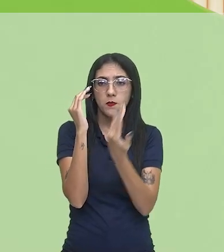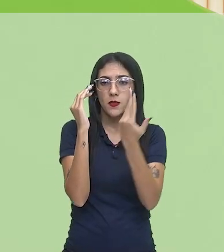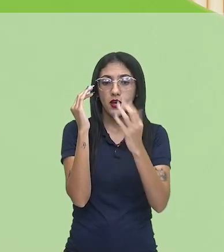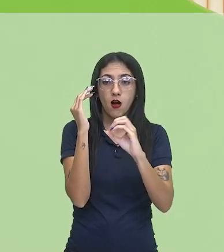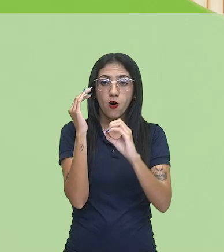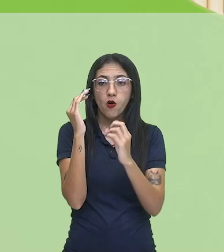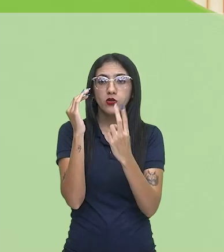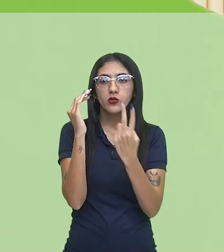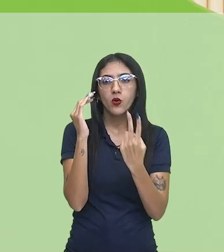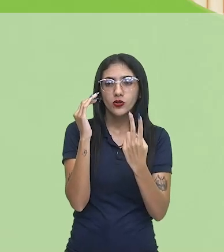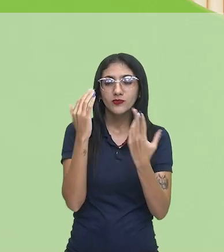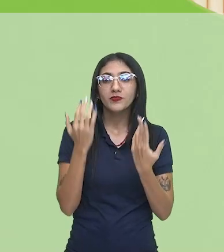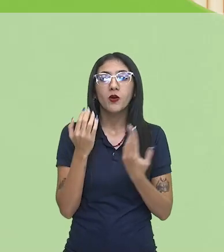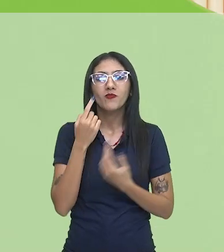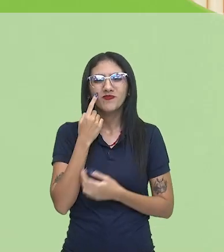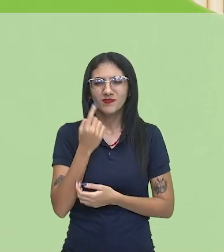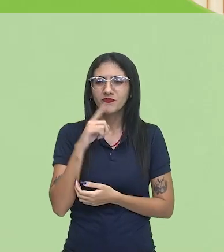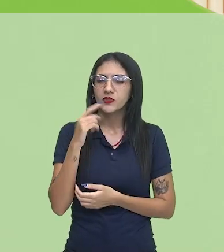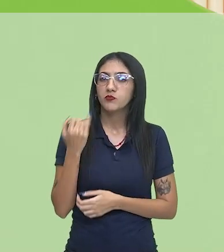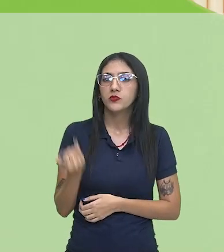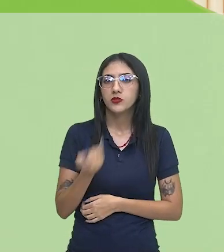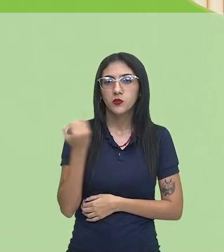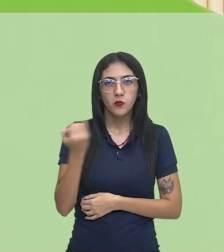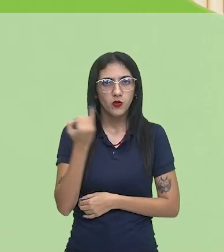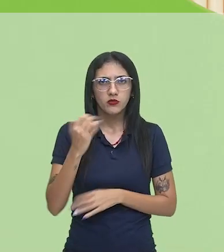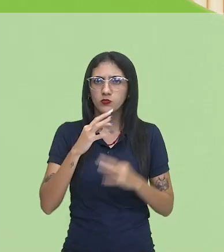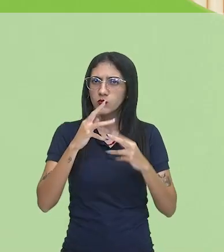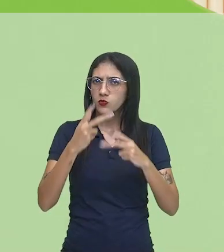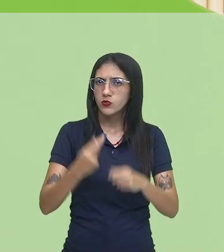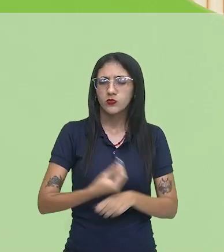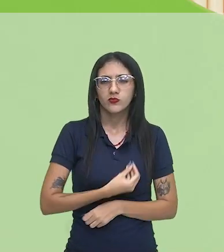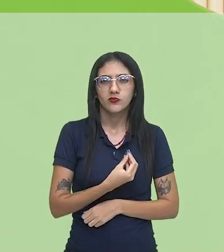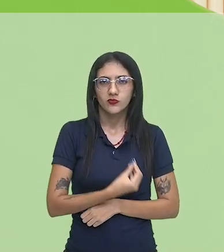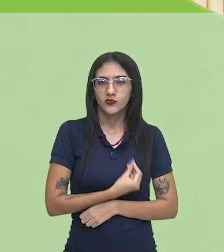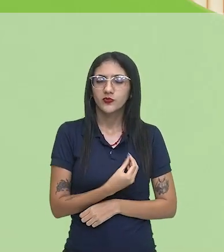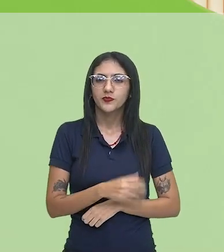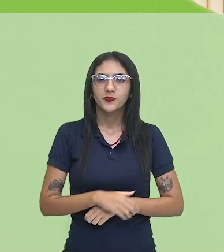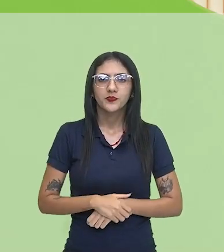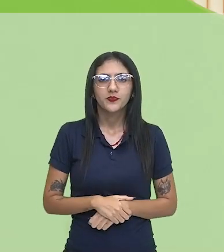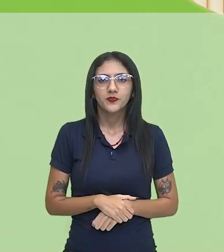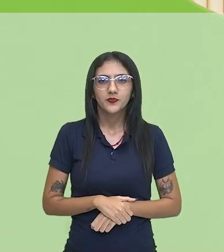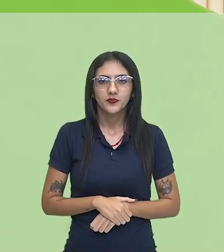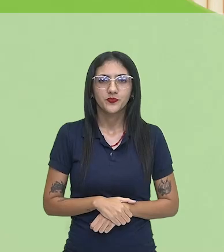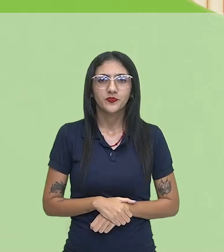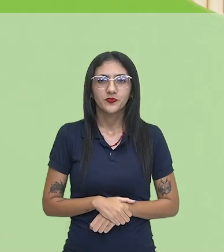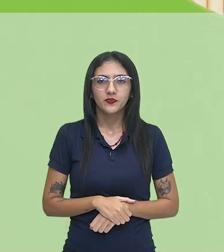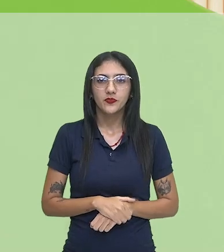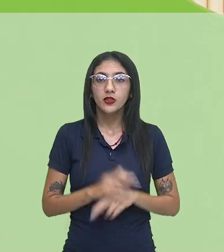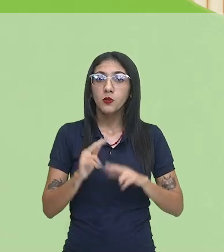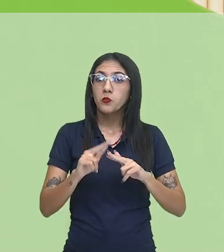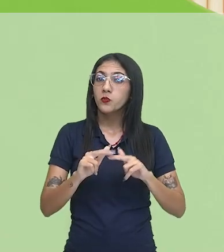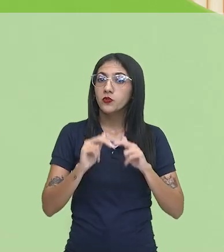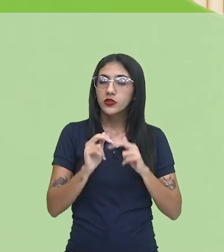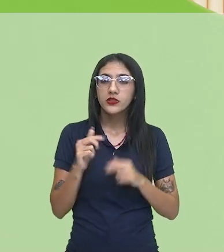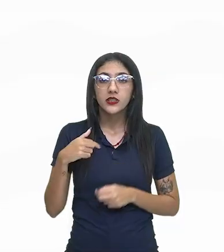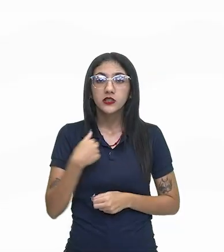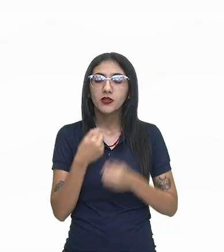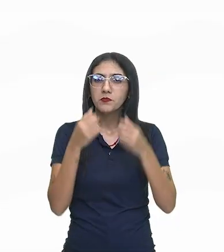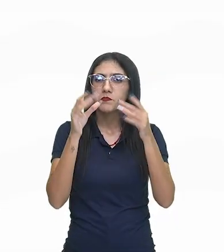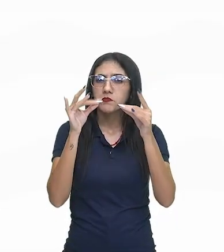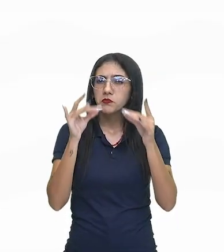né, dentro da natureza para os seres vivos de um modo geral. E é por isso que a gente vai pontuar essa importância